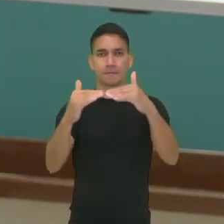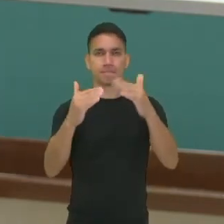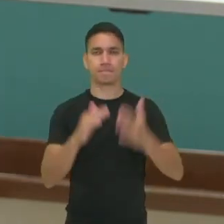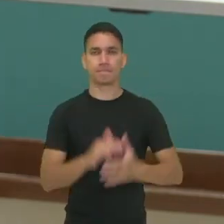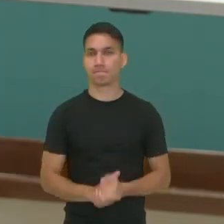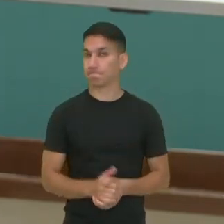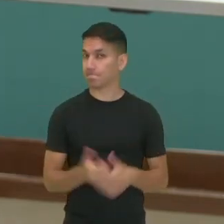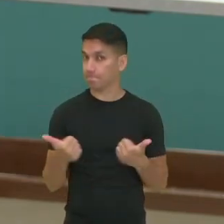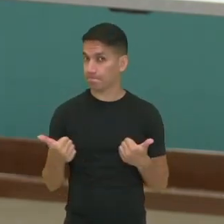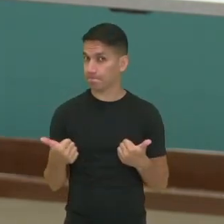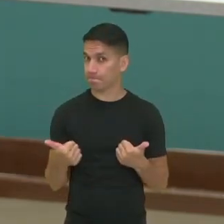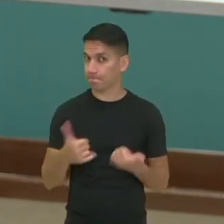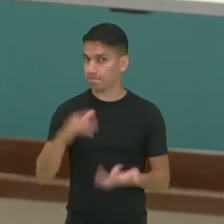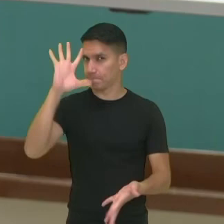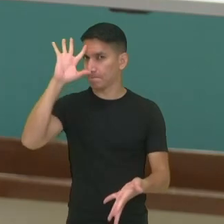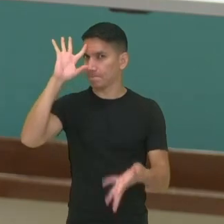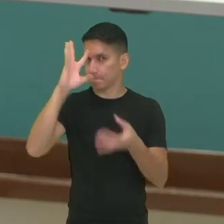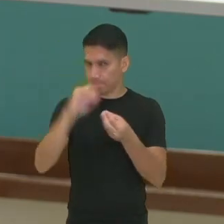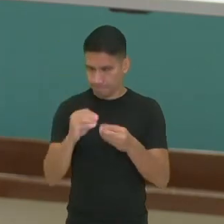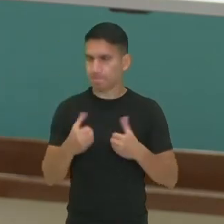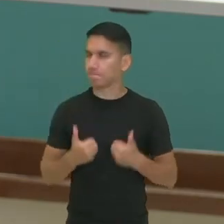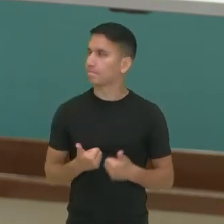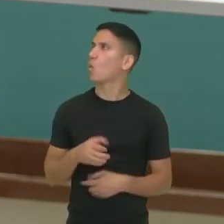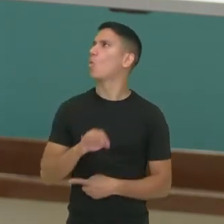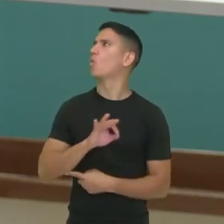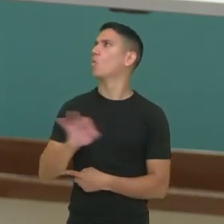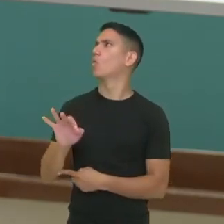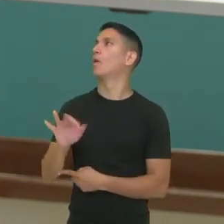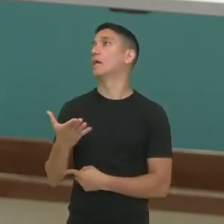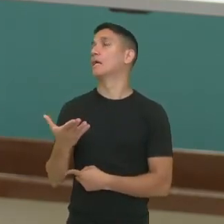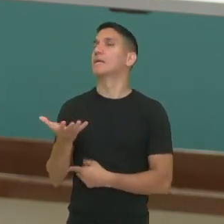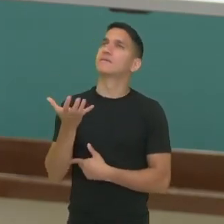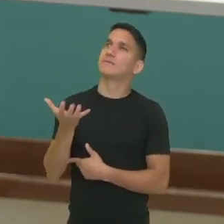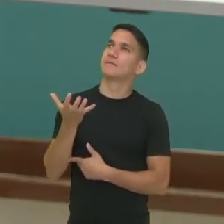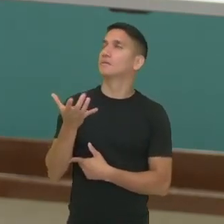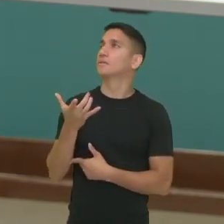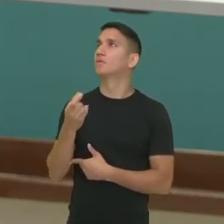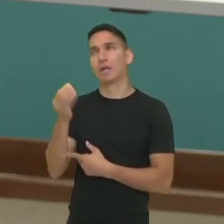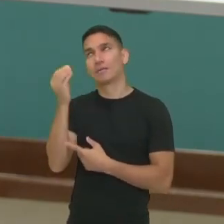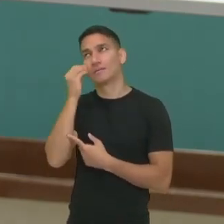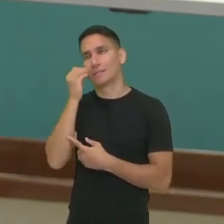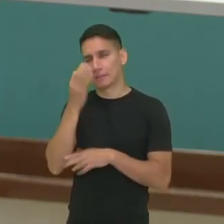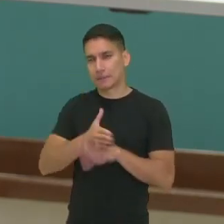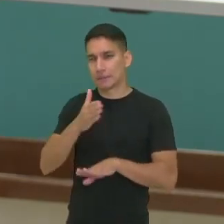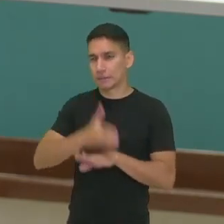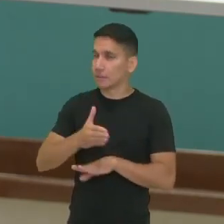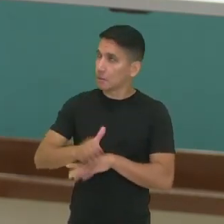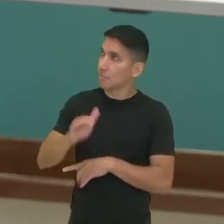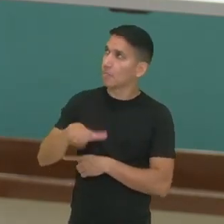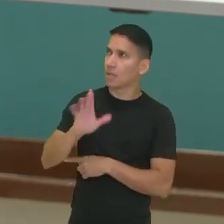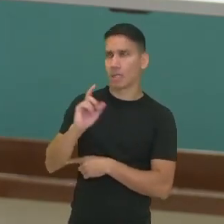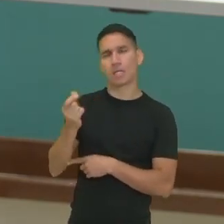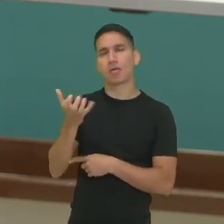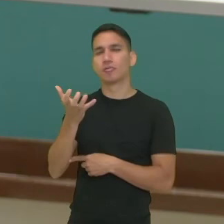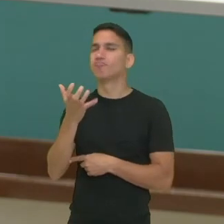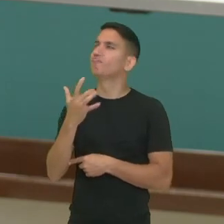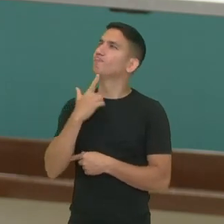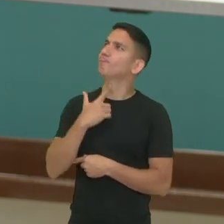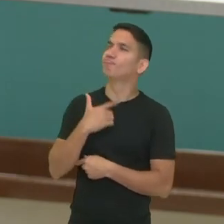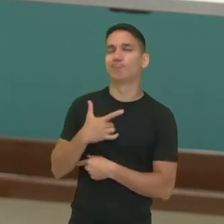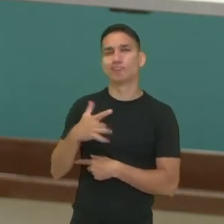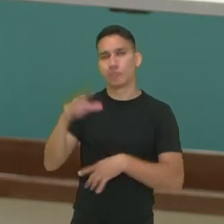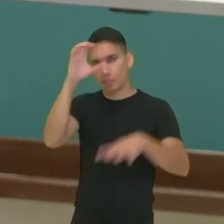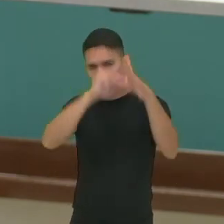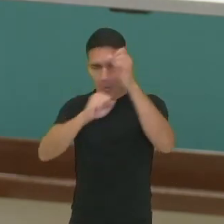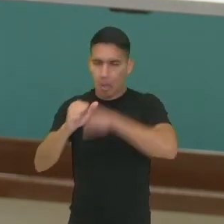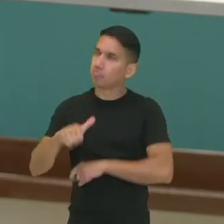cis. Perfeito, professor. Gostaria de praticar um pouco mais, professor. Gostaria de